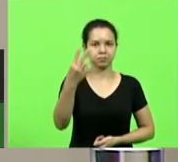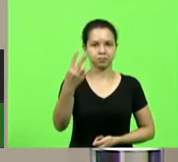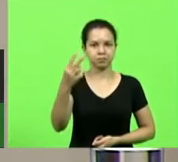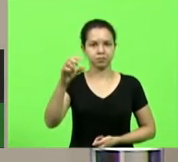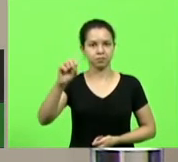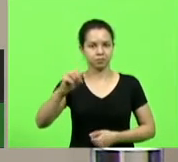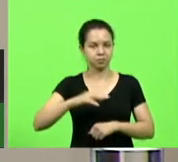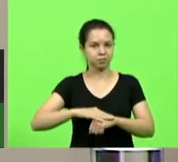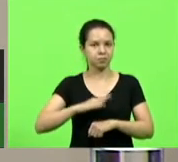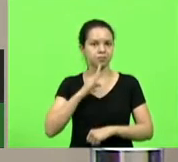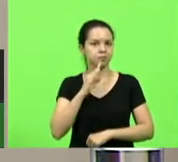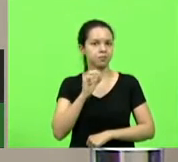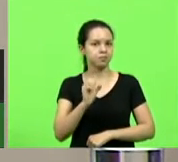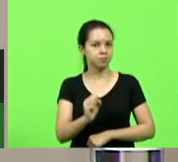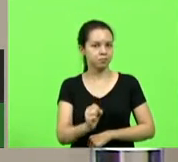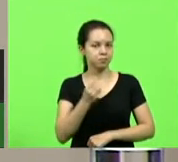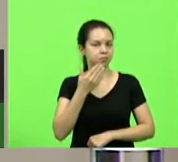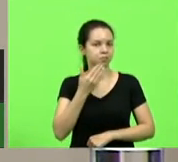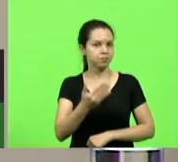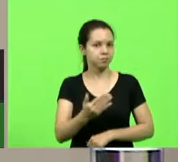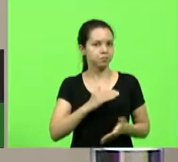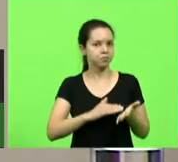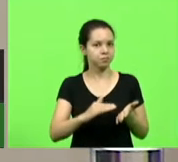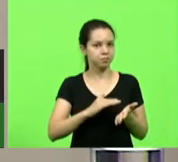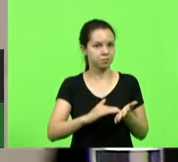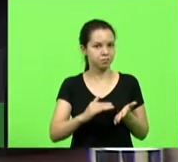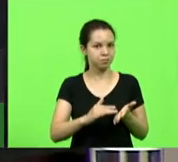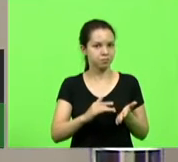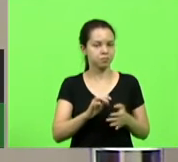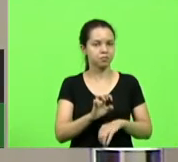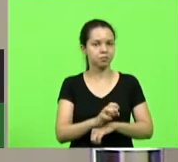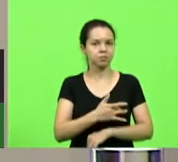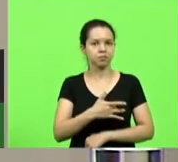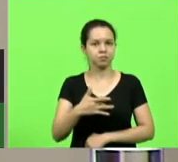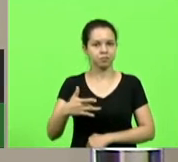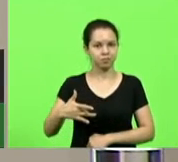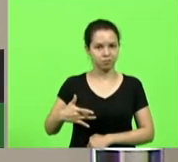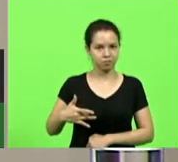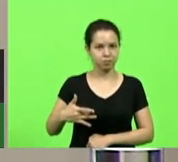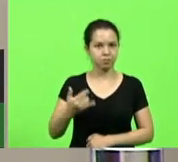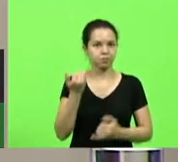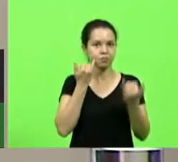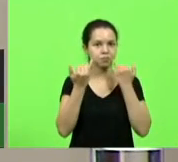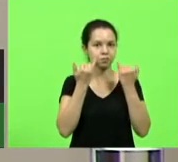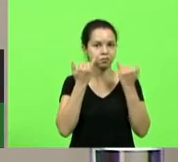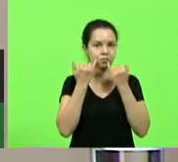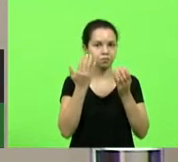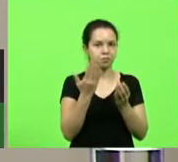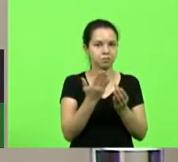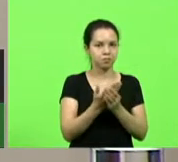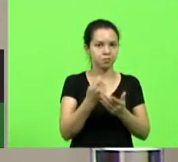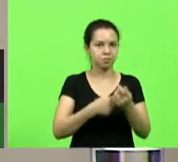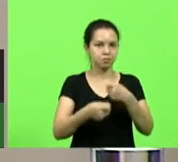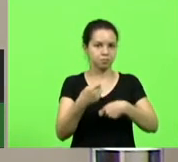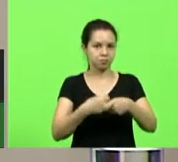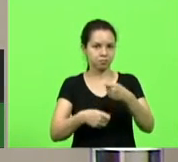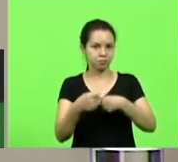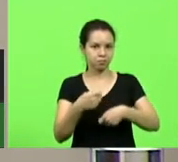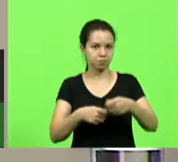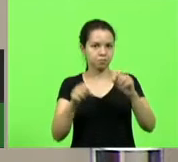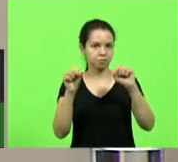Bruno Souza, solicitando à Secretaria de Estado da Saúde informações acerca dos processos administrativos deflagrados em decorrência da análise dos autos